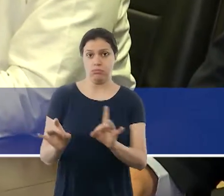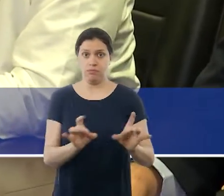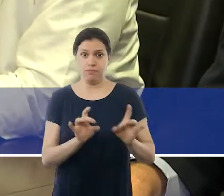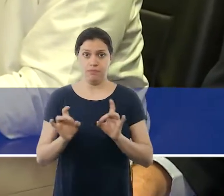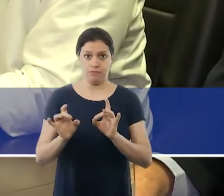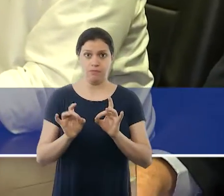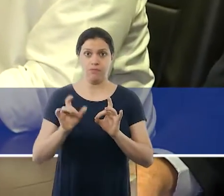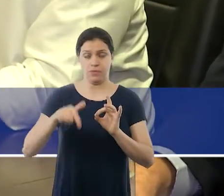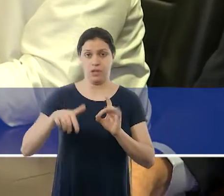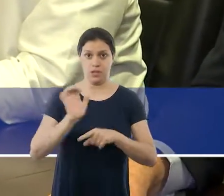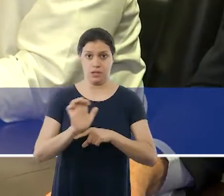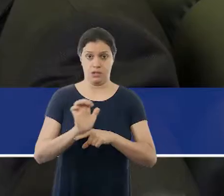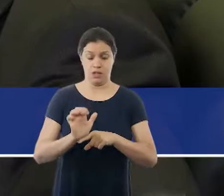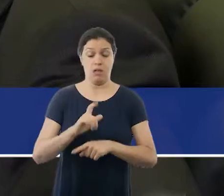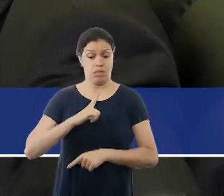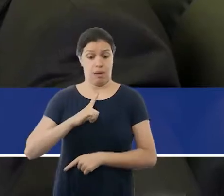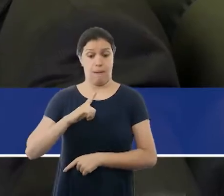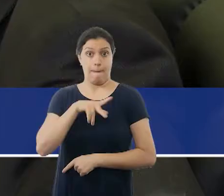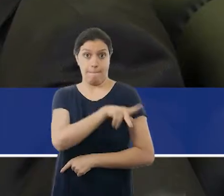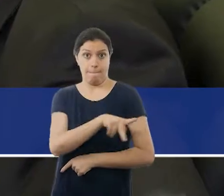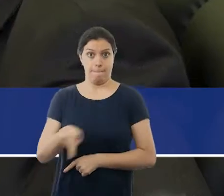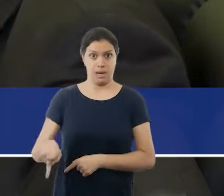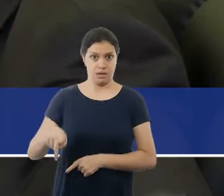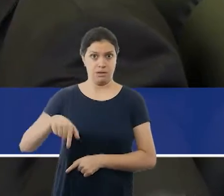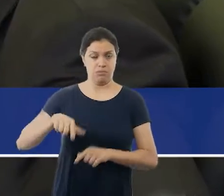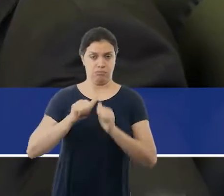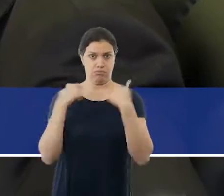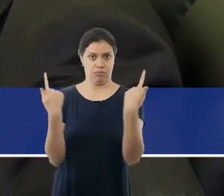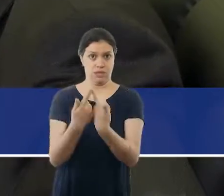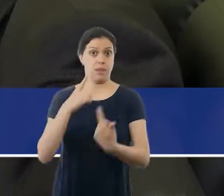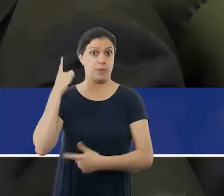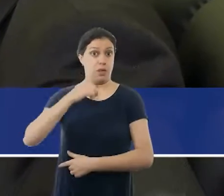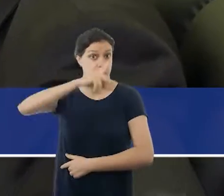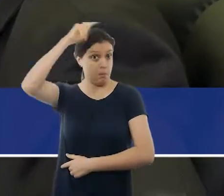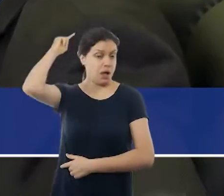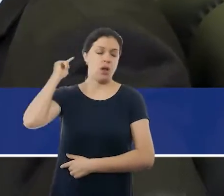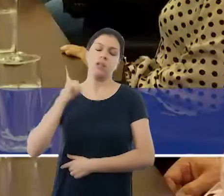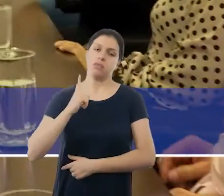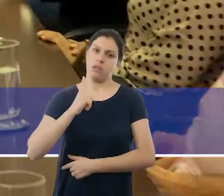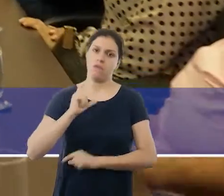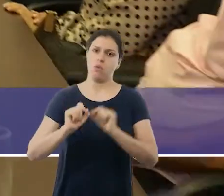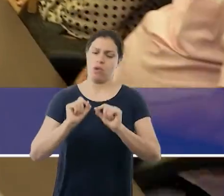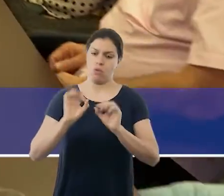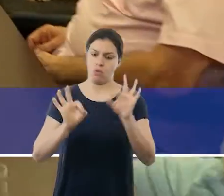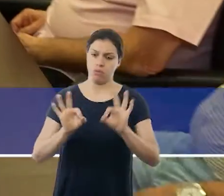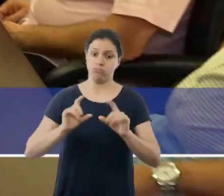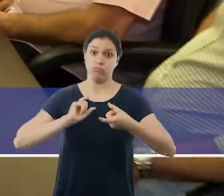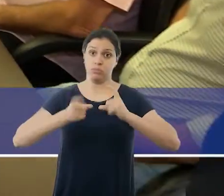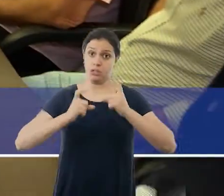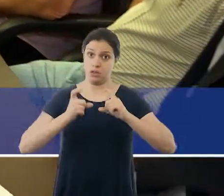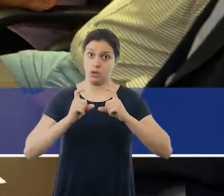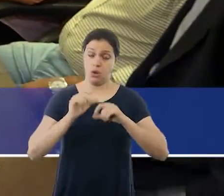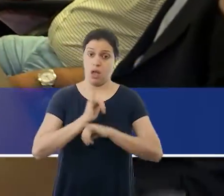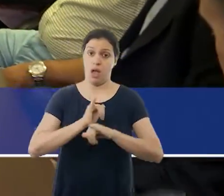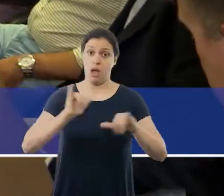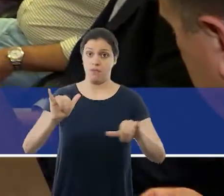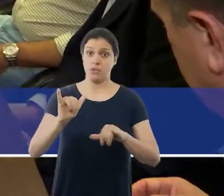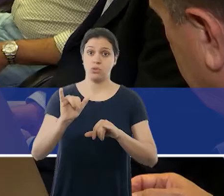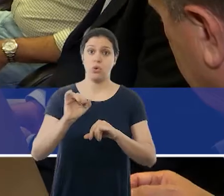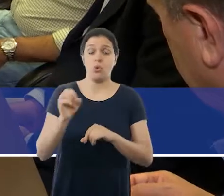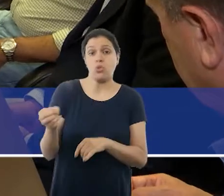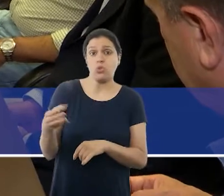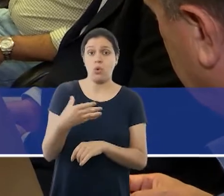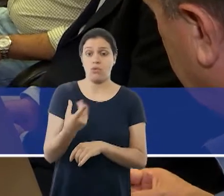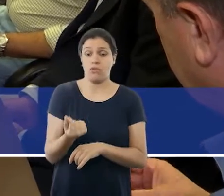setor atacadista do estado, o presidente da Assembleia Legislativa, deputado Paulo Correia, participou de reunião que anunciou o novo valor